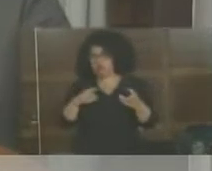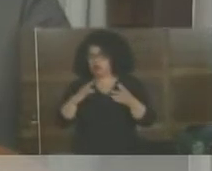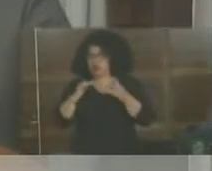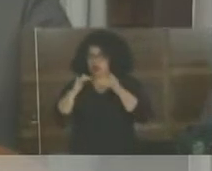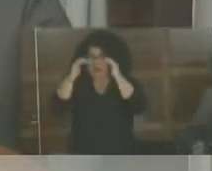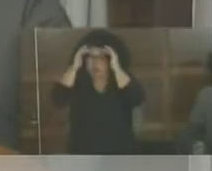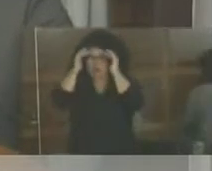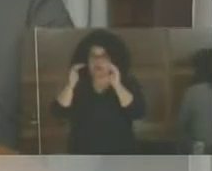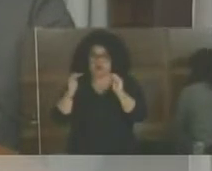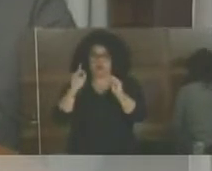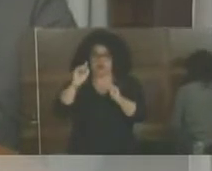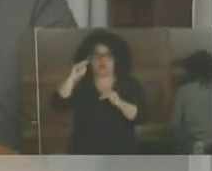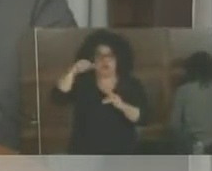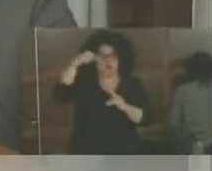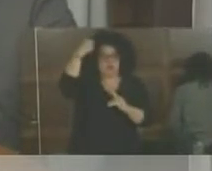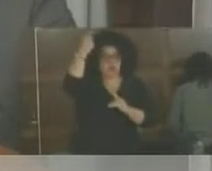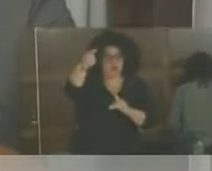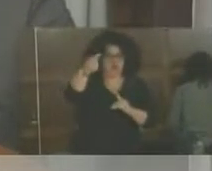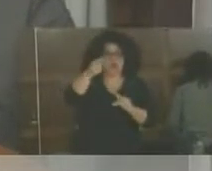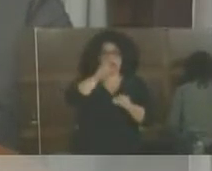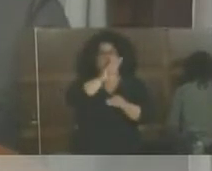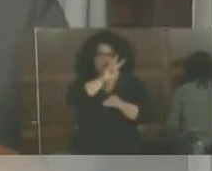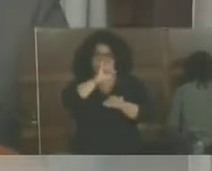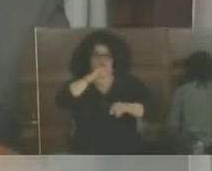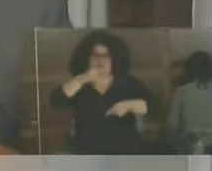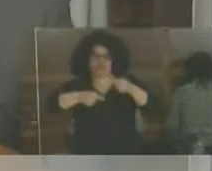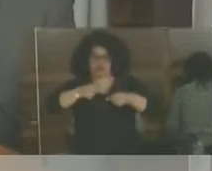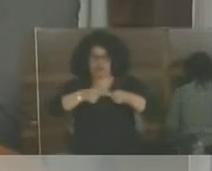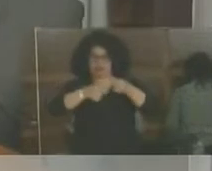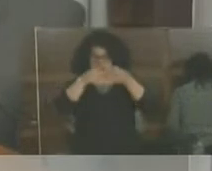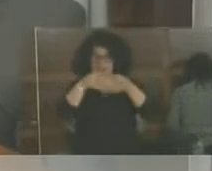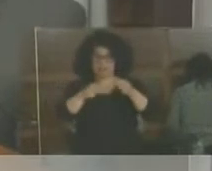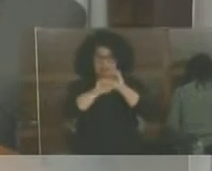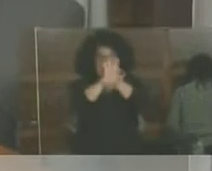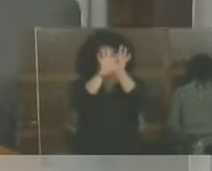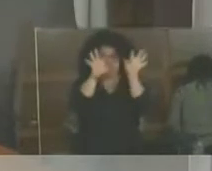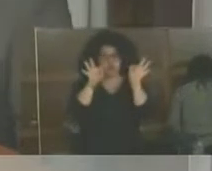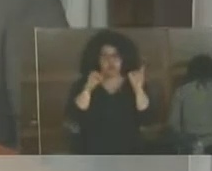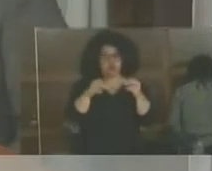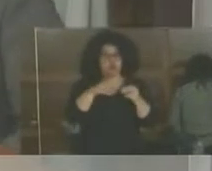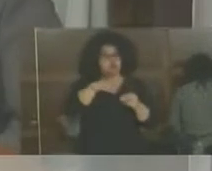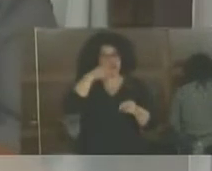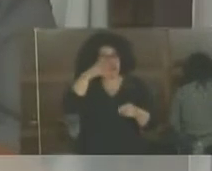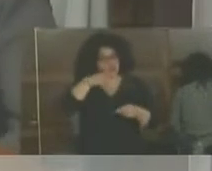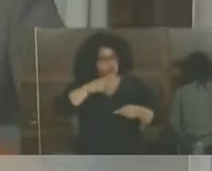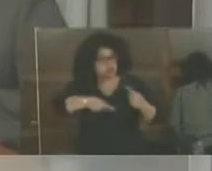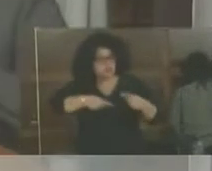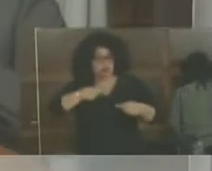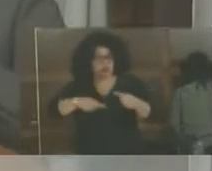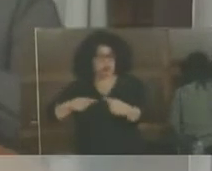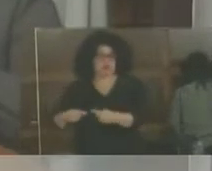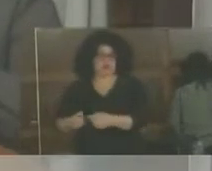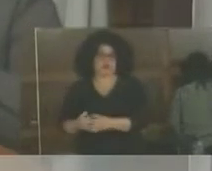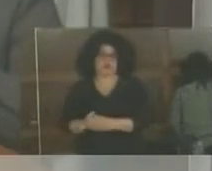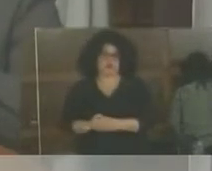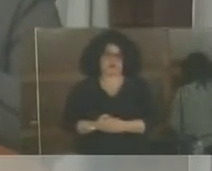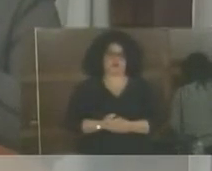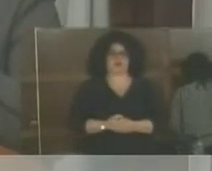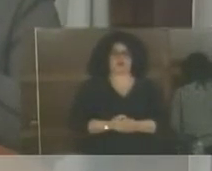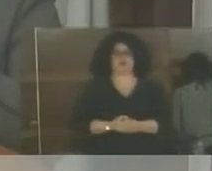vocês, dizer que na próxima semana esse assunto vai estar sendo discutido aqui por todos os vereadores aqui nessa casa. Bem,